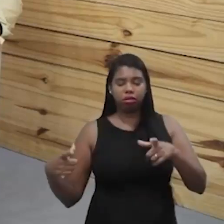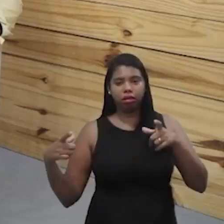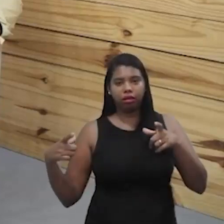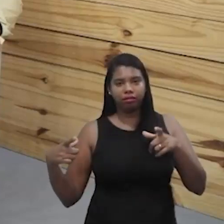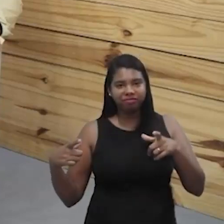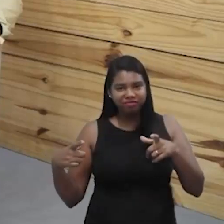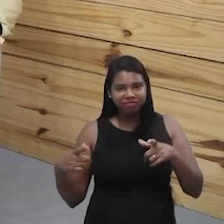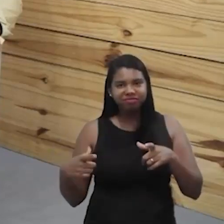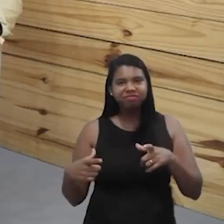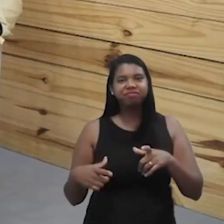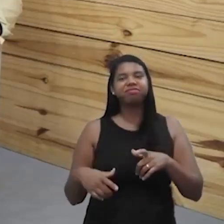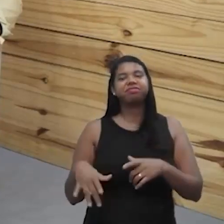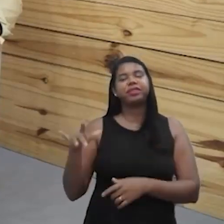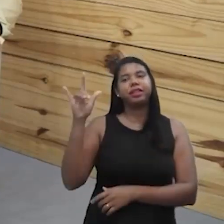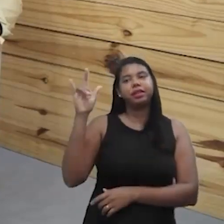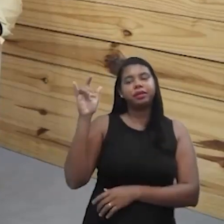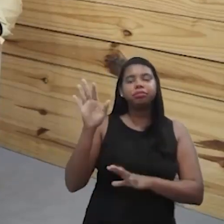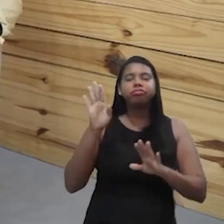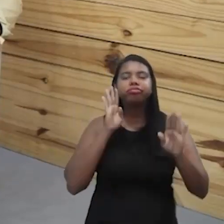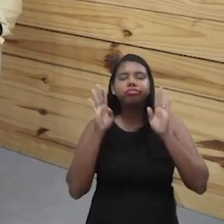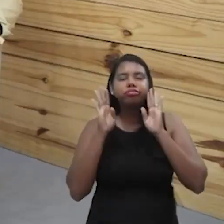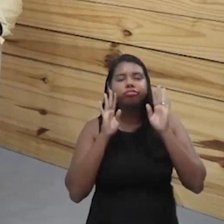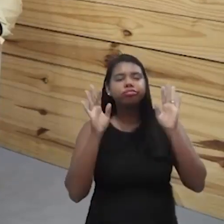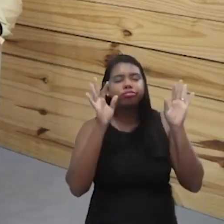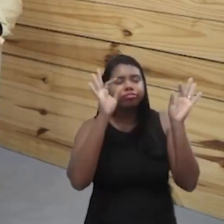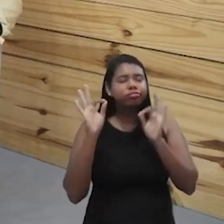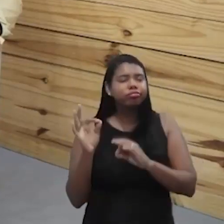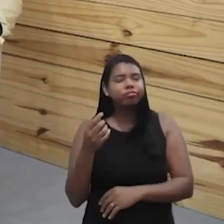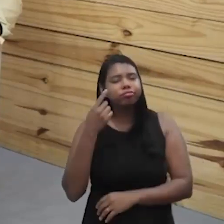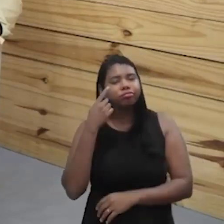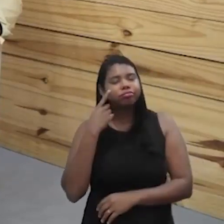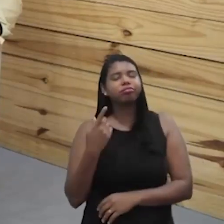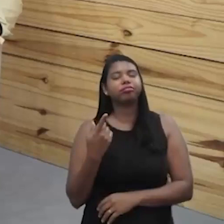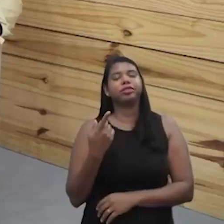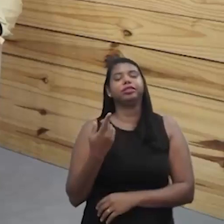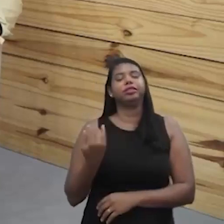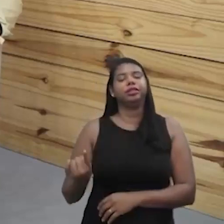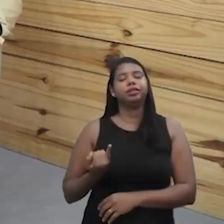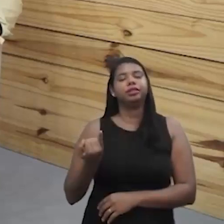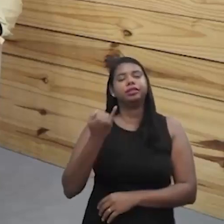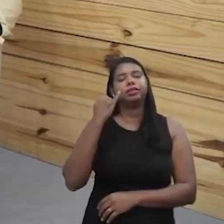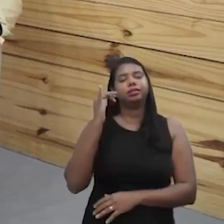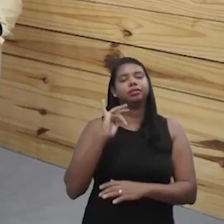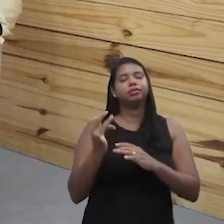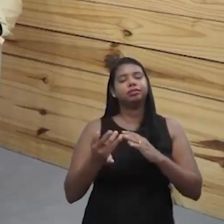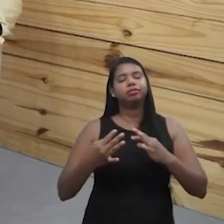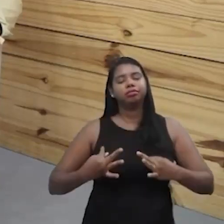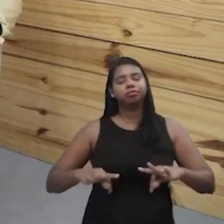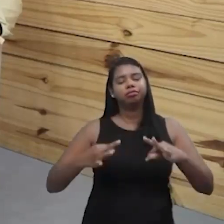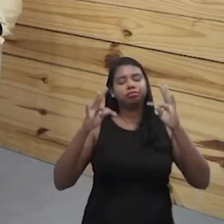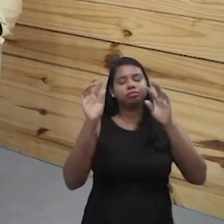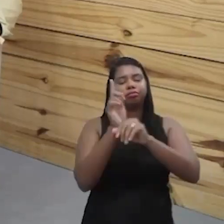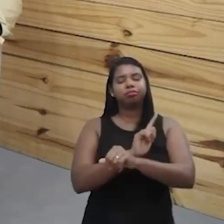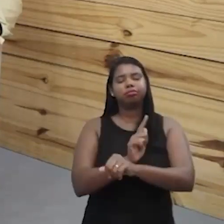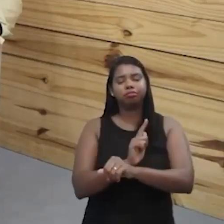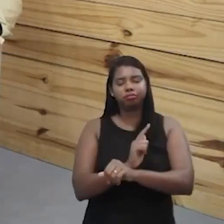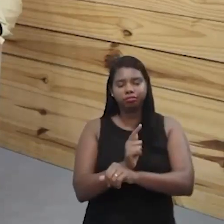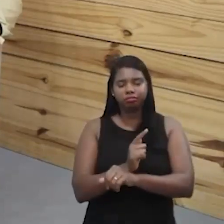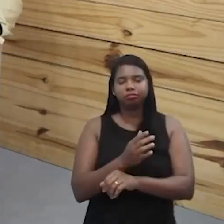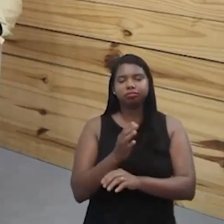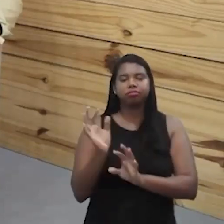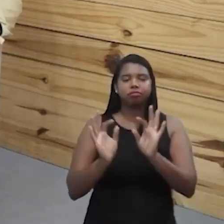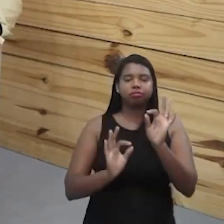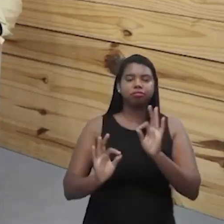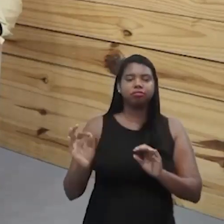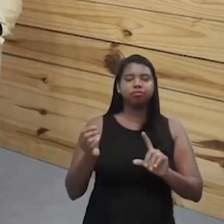trabalha hoje com o Instagram, Facebook, hoje a gente tem as ferramentas que trabalham aí fazendo essa gestão de localização, por exemplo,